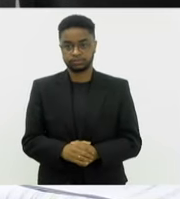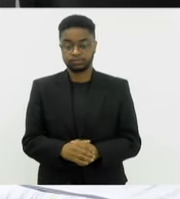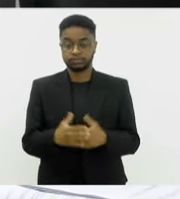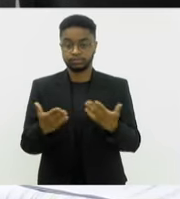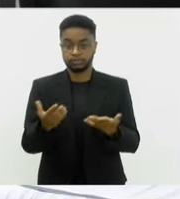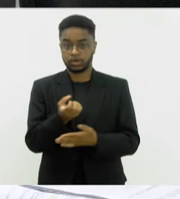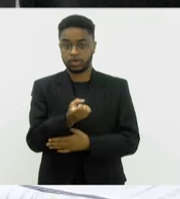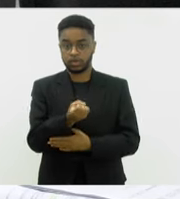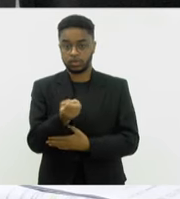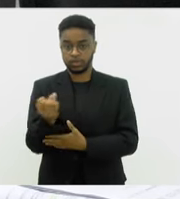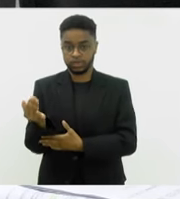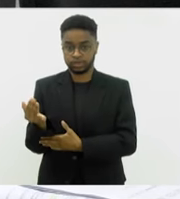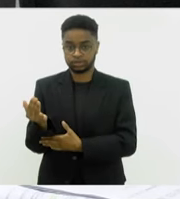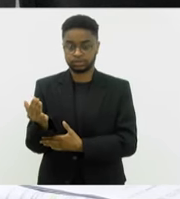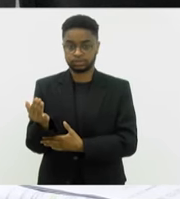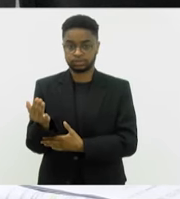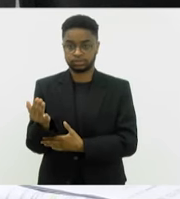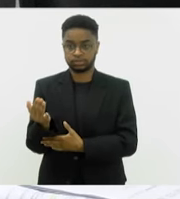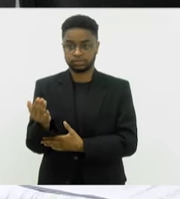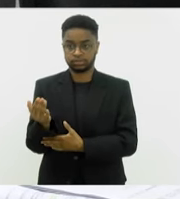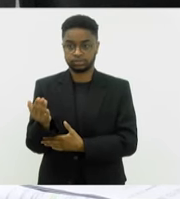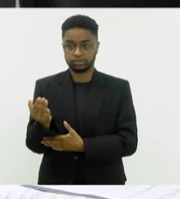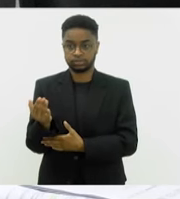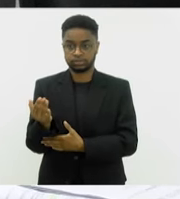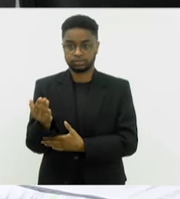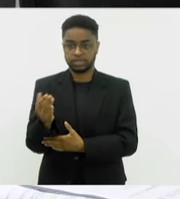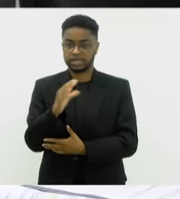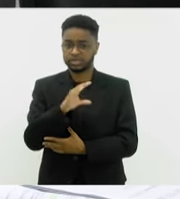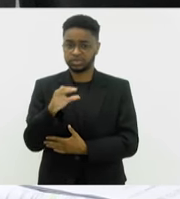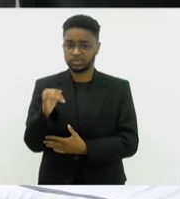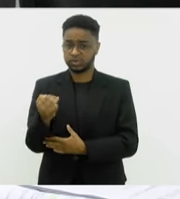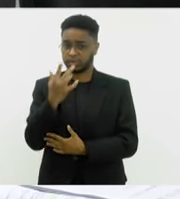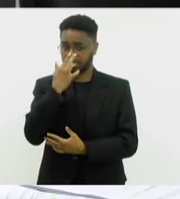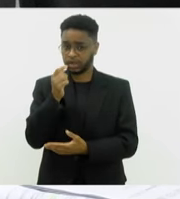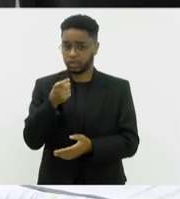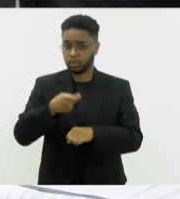que você já pode tá ficando mais dura. Mais dura.